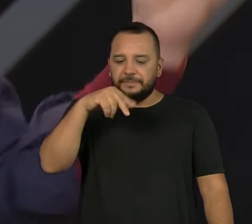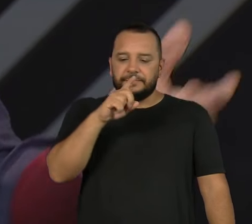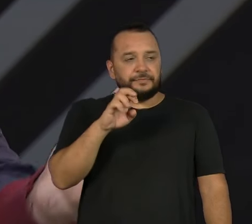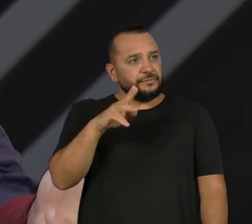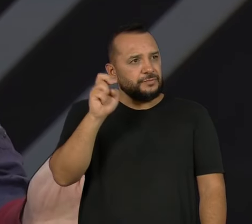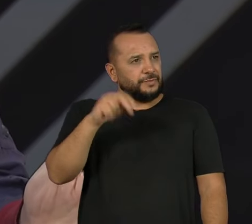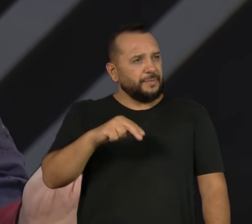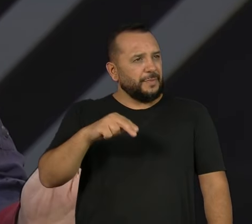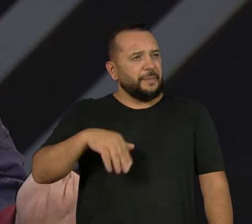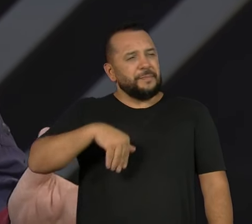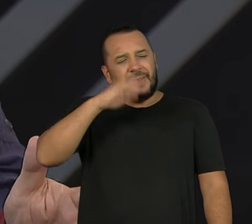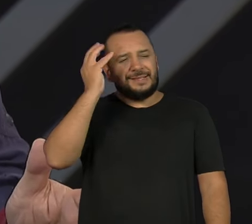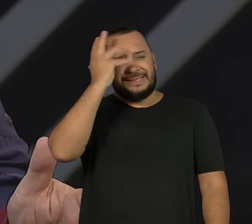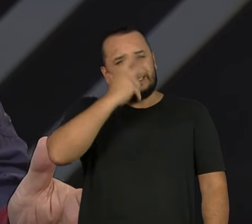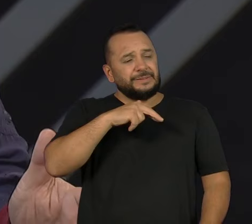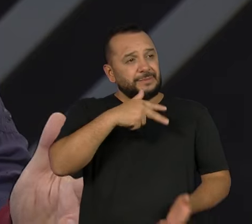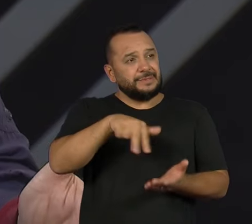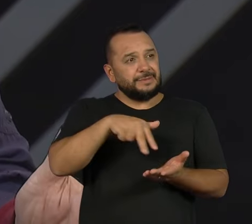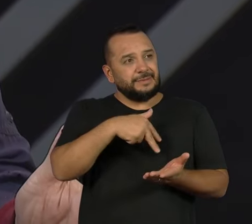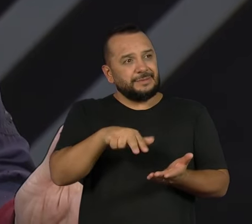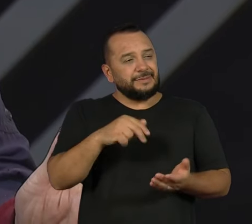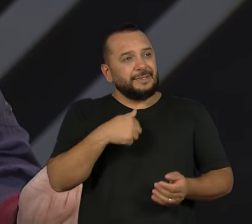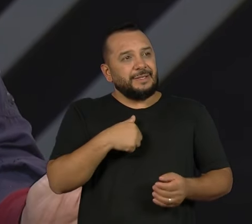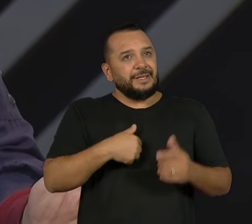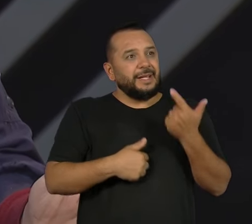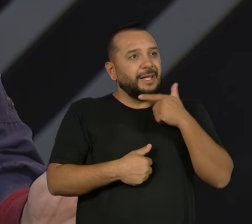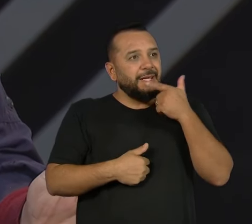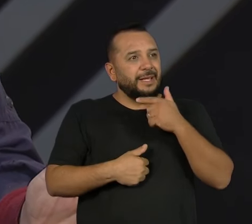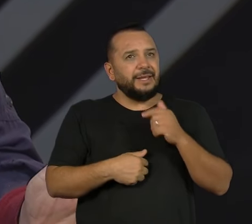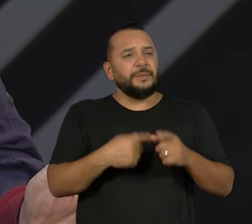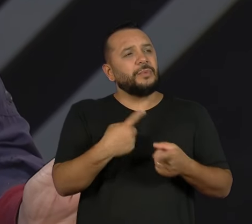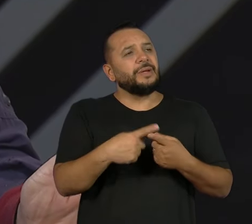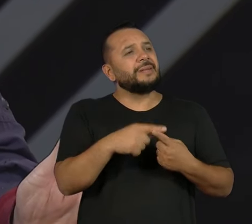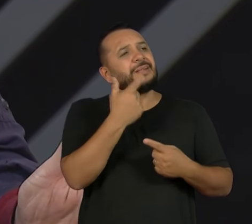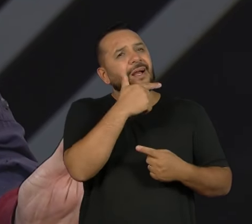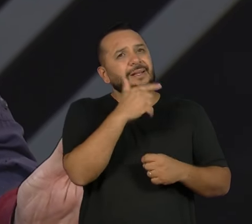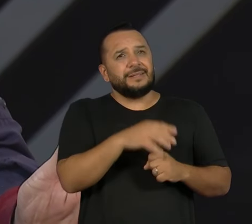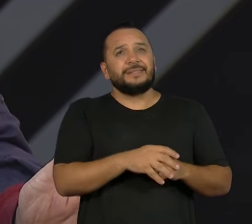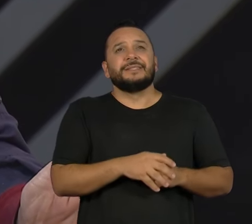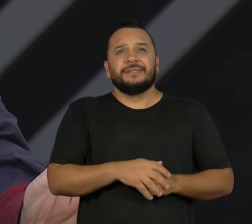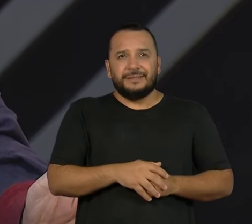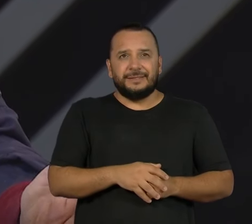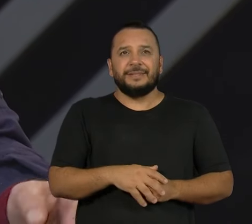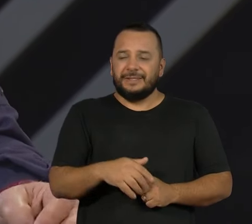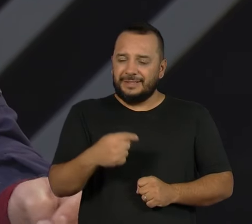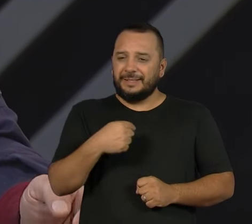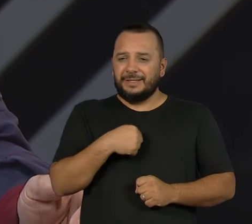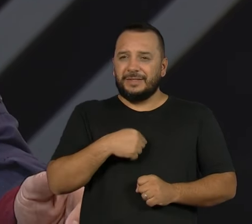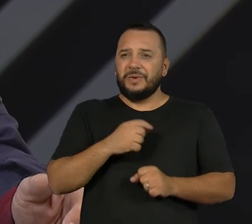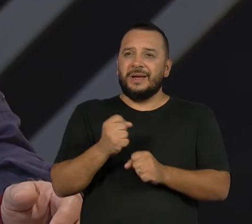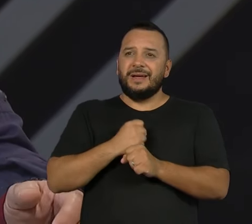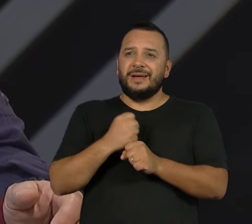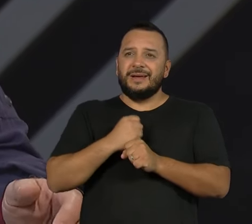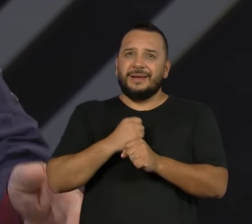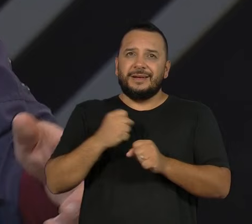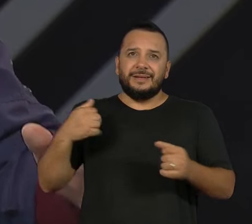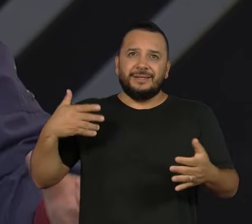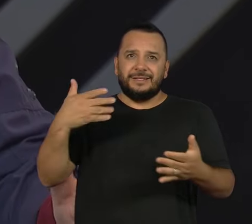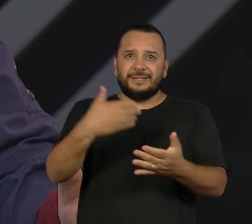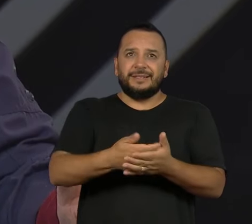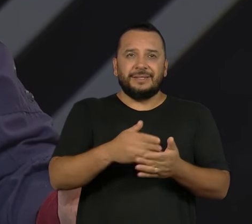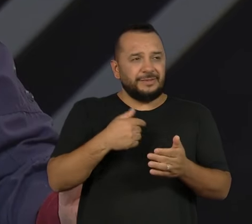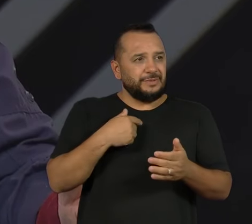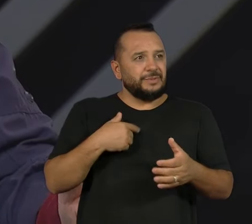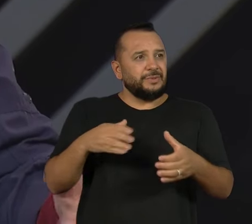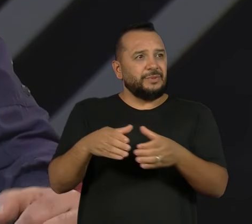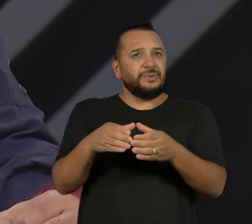mais belos dançando. Aí ele ria, eu dizia: o que tanto você ri? Dizia: eu passei anos na beira de um clube